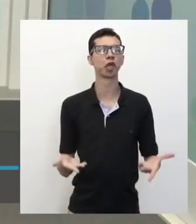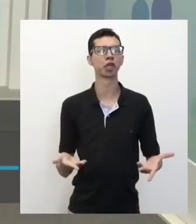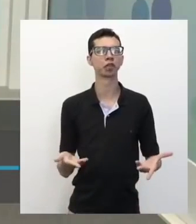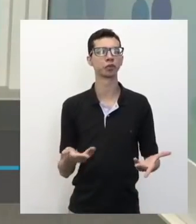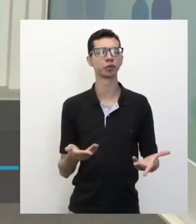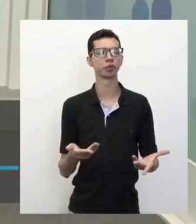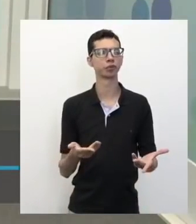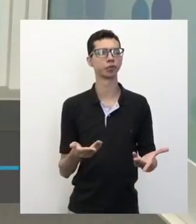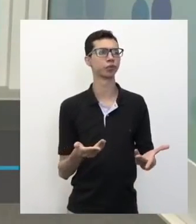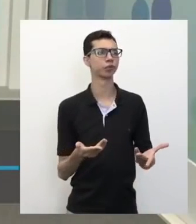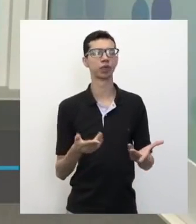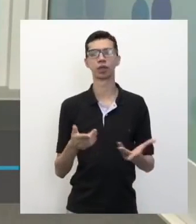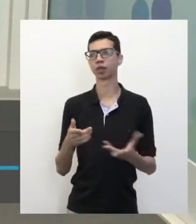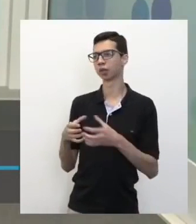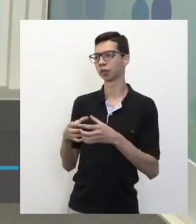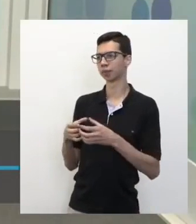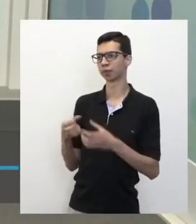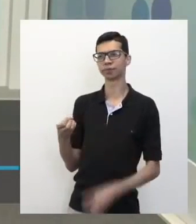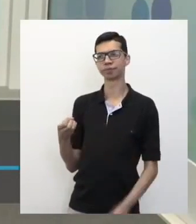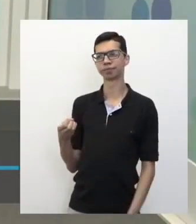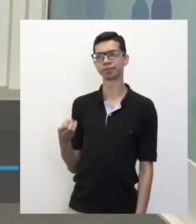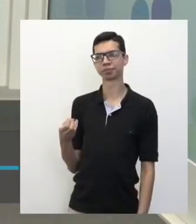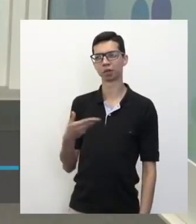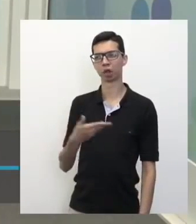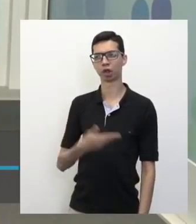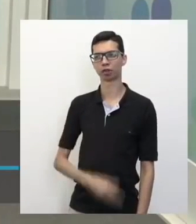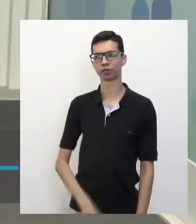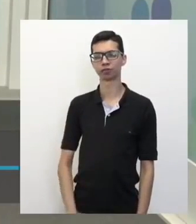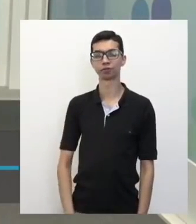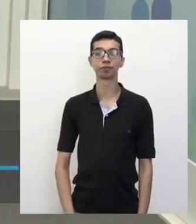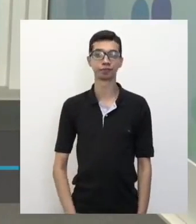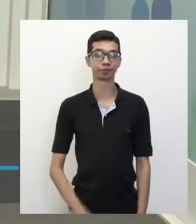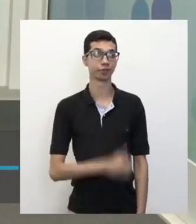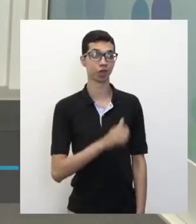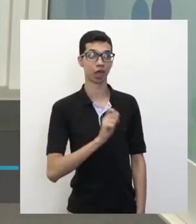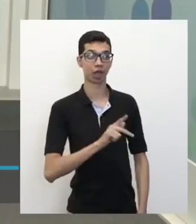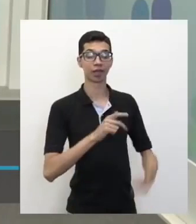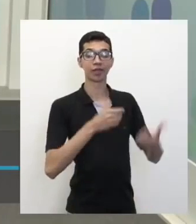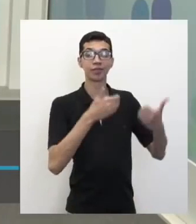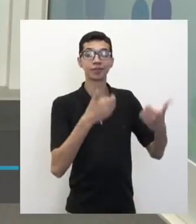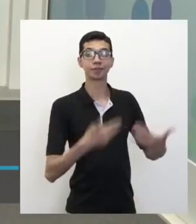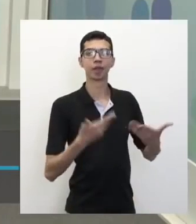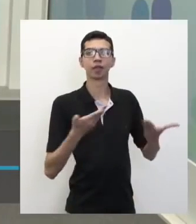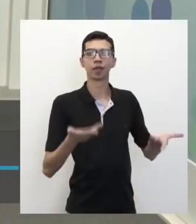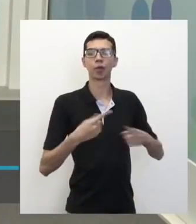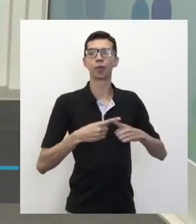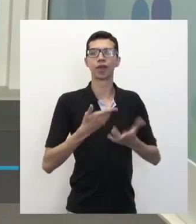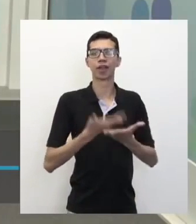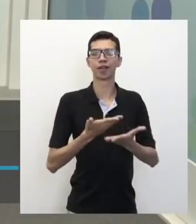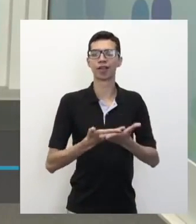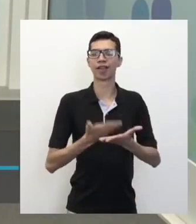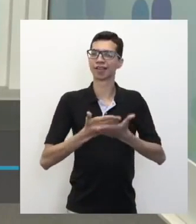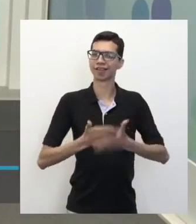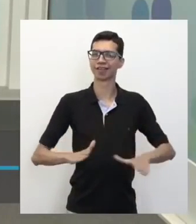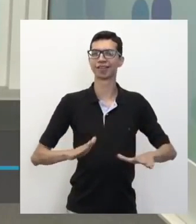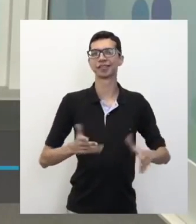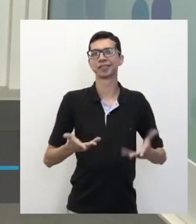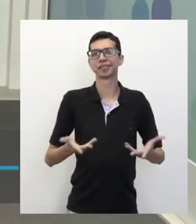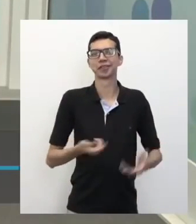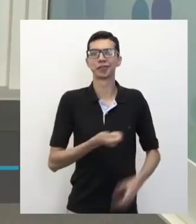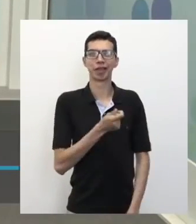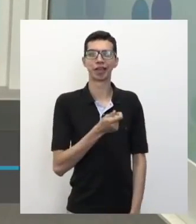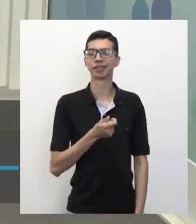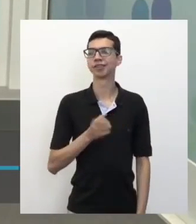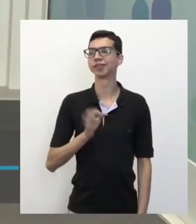assim, meio novo. Bora lá, Tá. bora explicar pra eles que é lenda que vai acabar a aula. Vamos lá. Deia. Então, por meio de qual